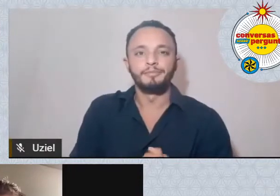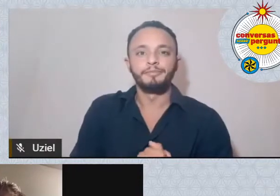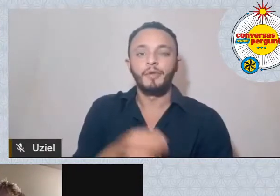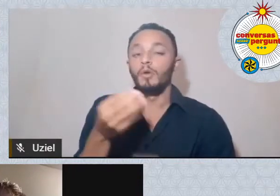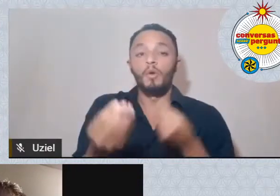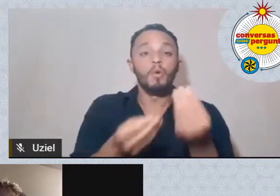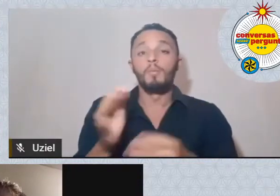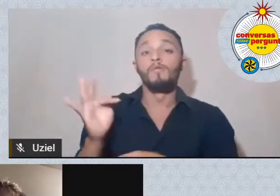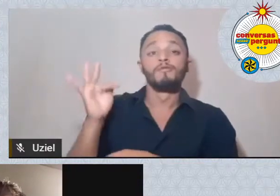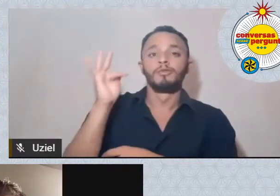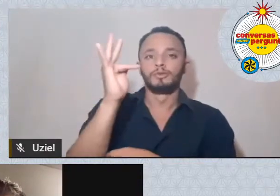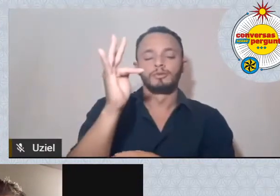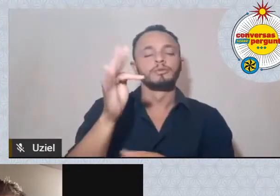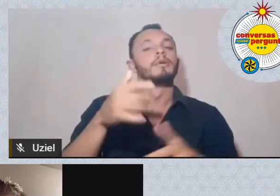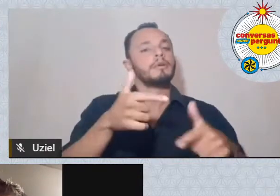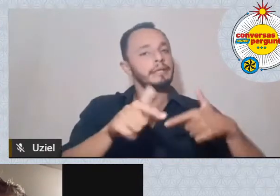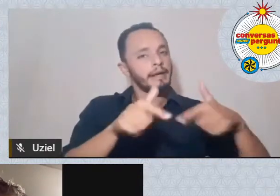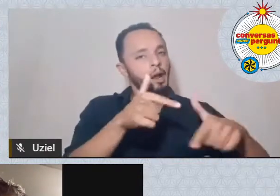trabalho de gerações,